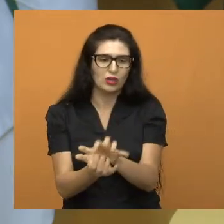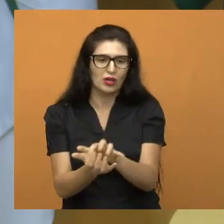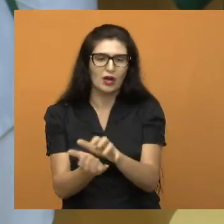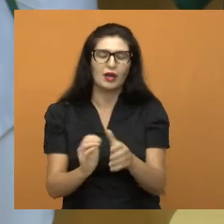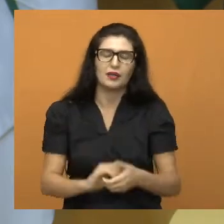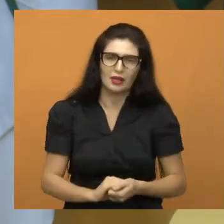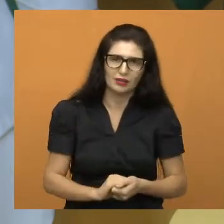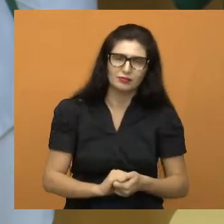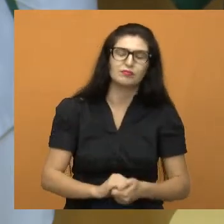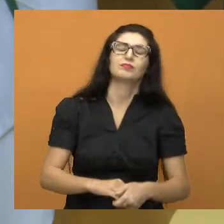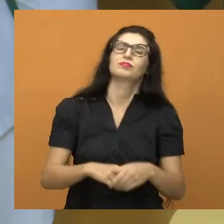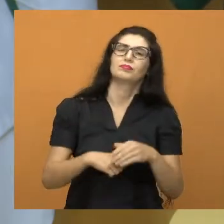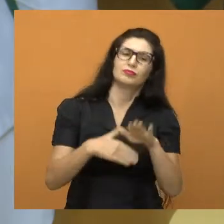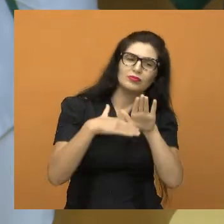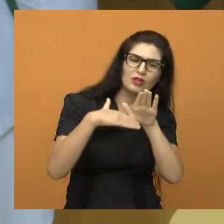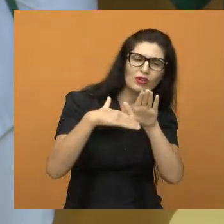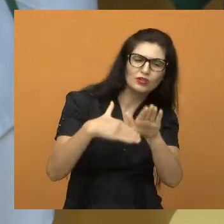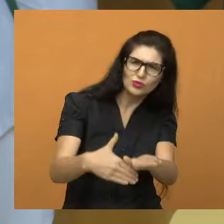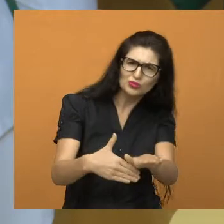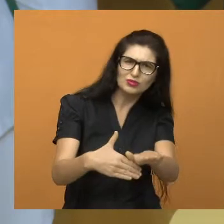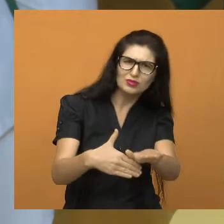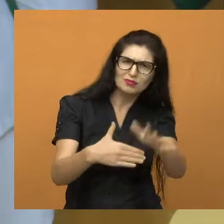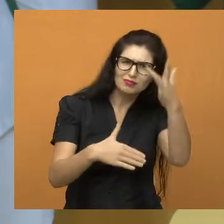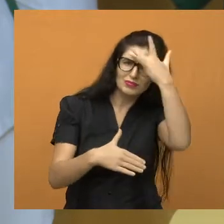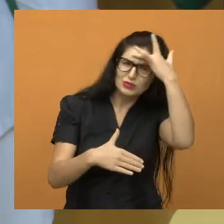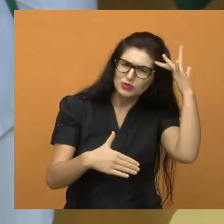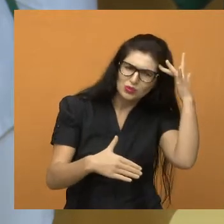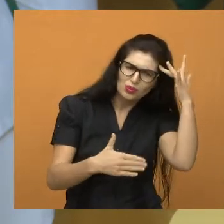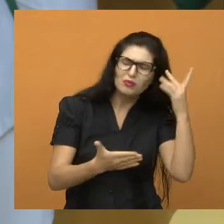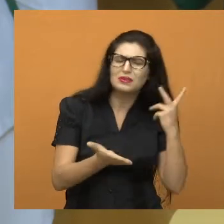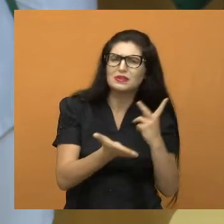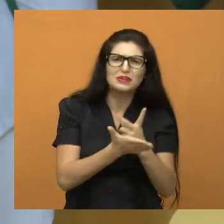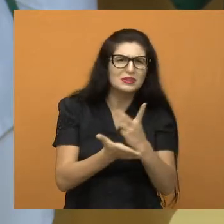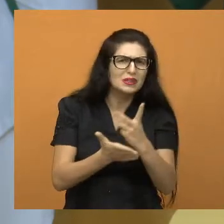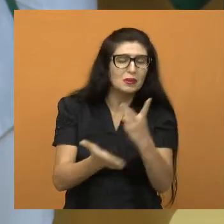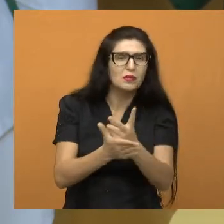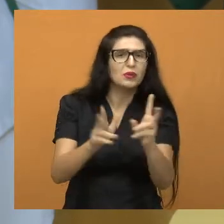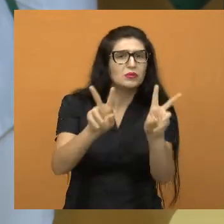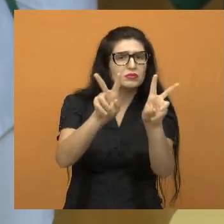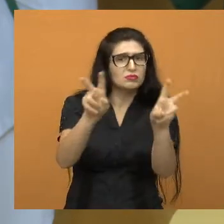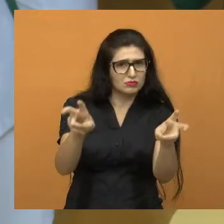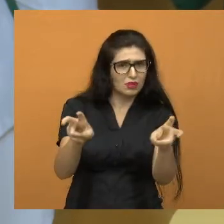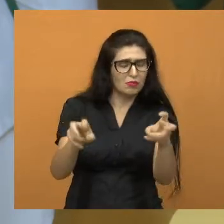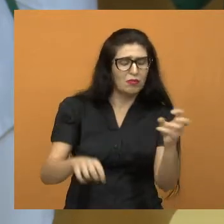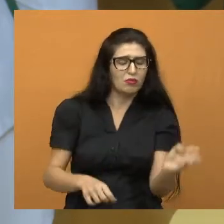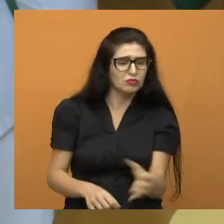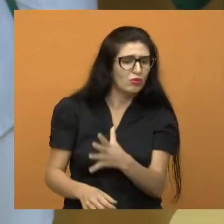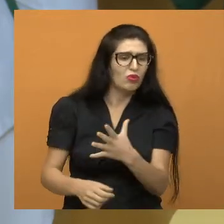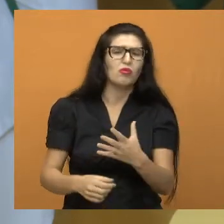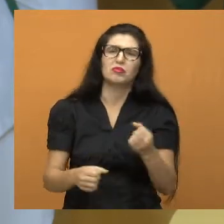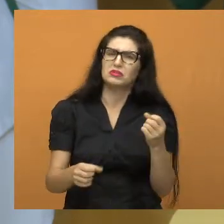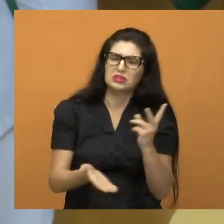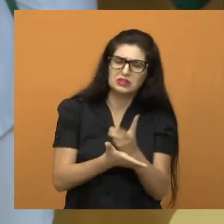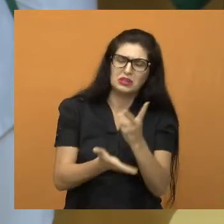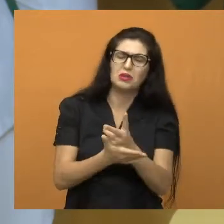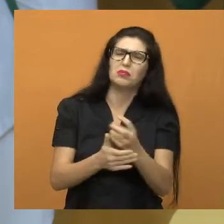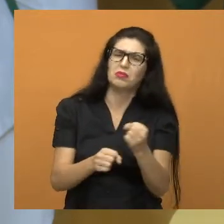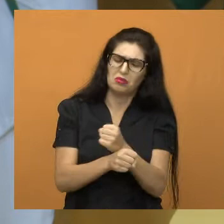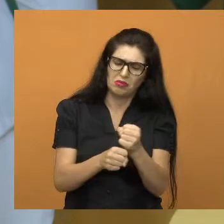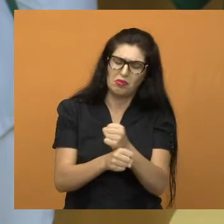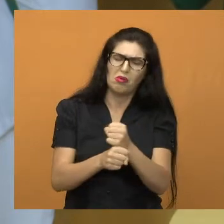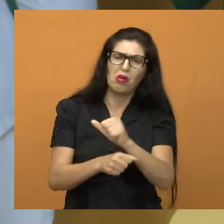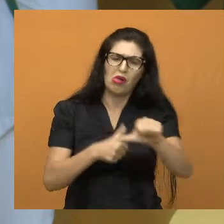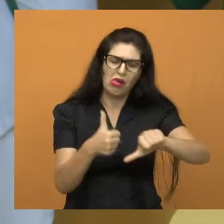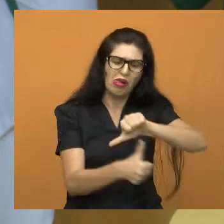favor da solidariedade e fraternidade, sempre abordando temas atuais que a cada ano propõem uma